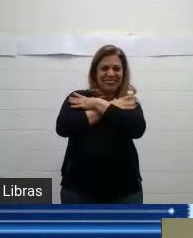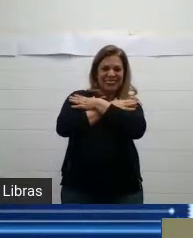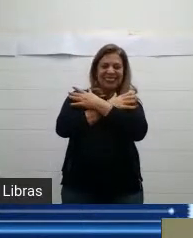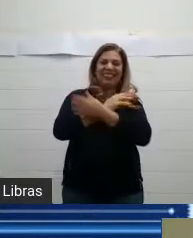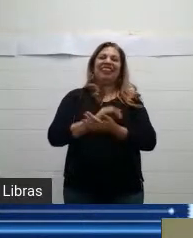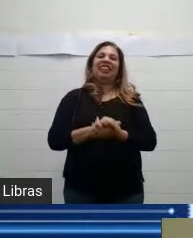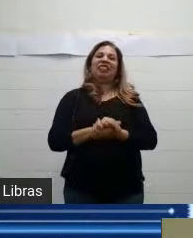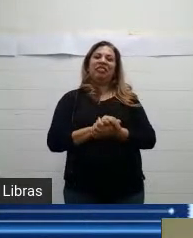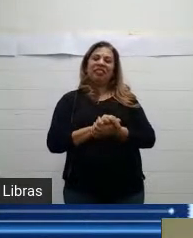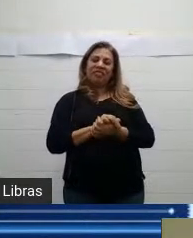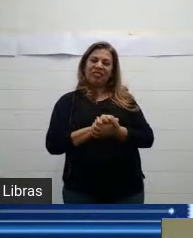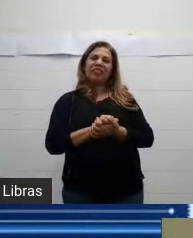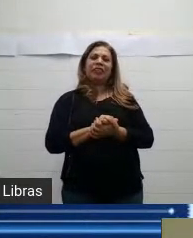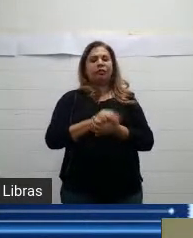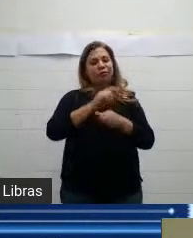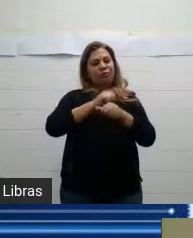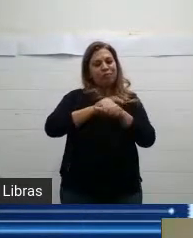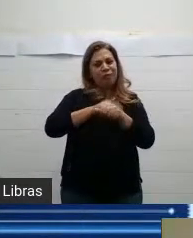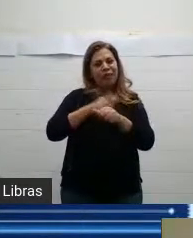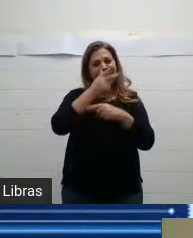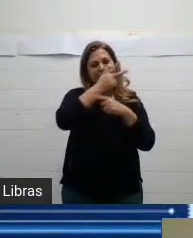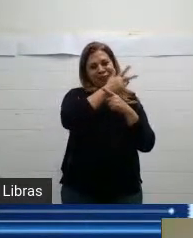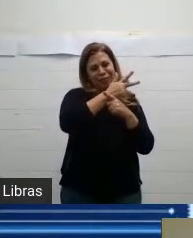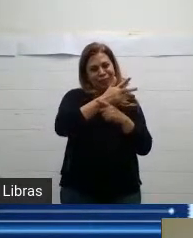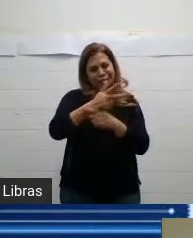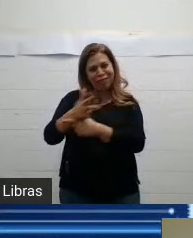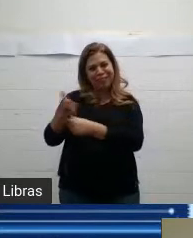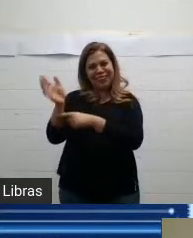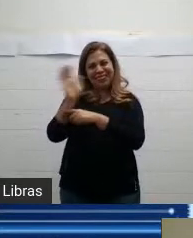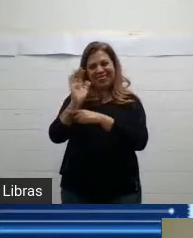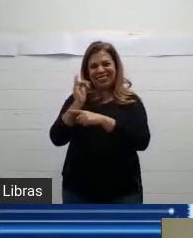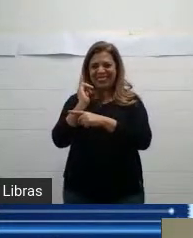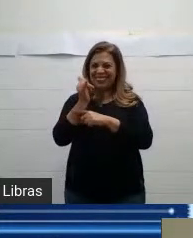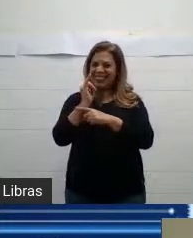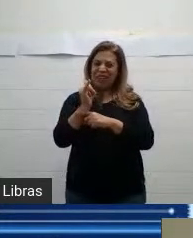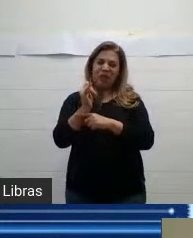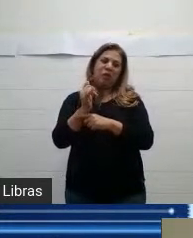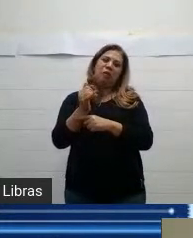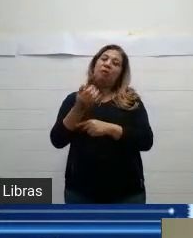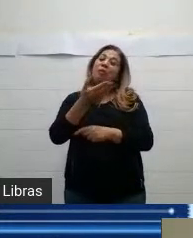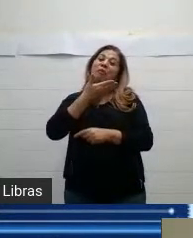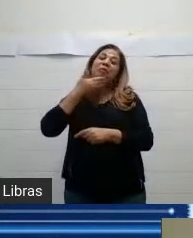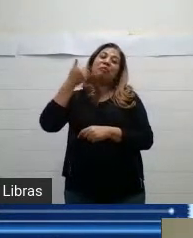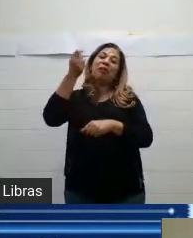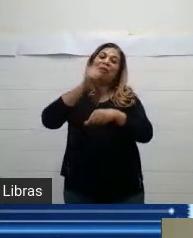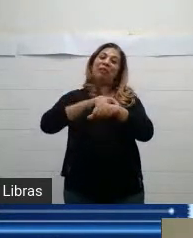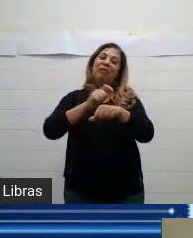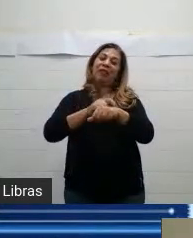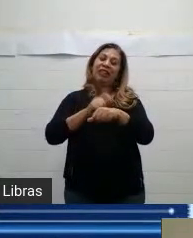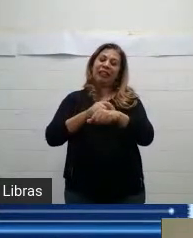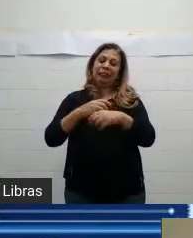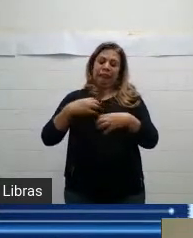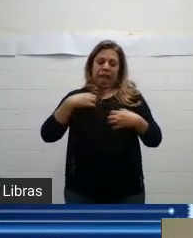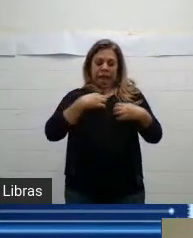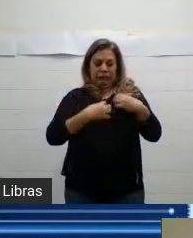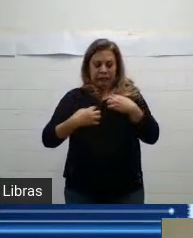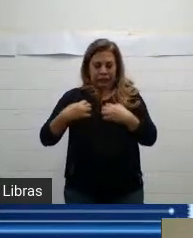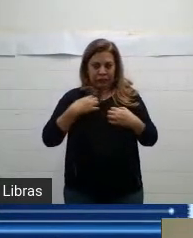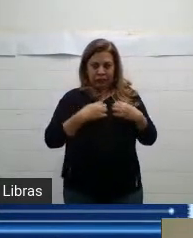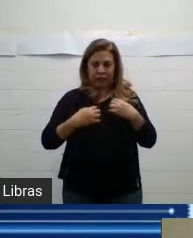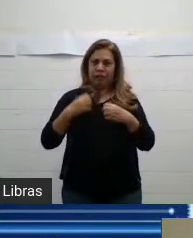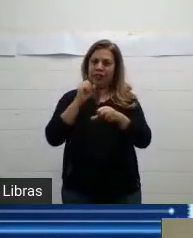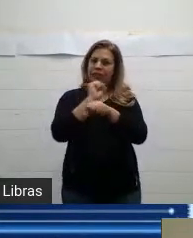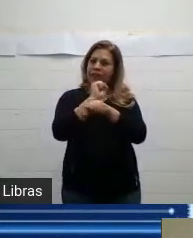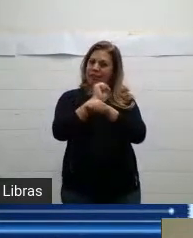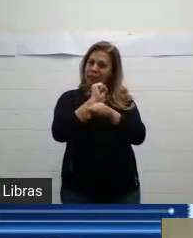que foram esse momento, a gravação do documentário, acho que foi o momento do ápice da emoção da pesquisa, e o da angústia foi a espera do Comitê de